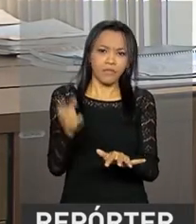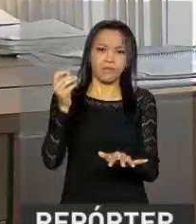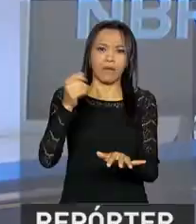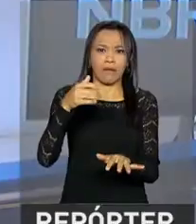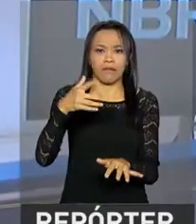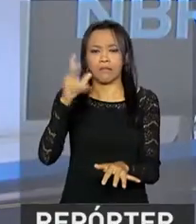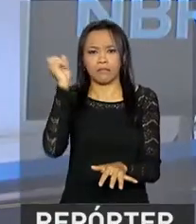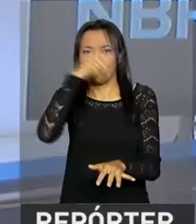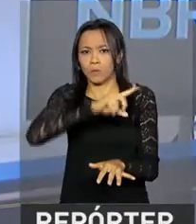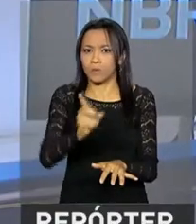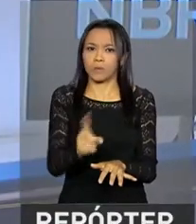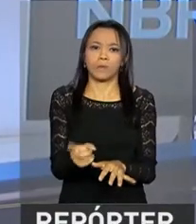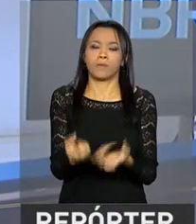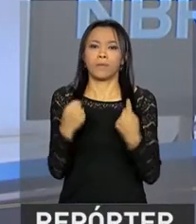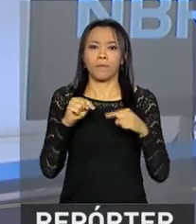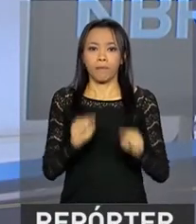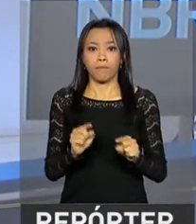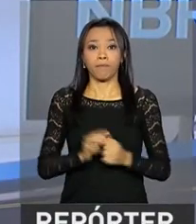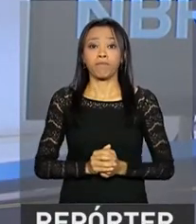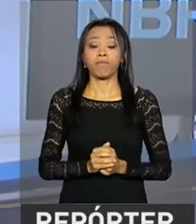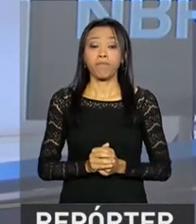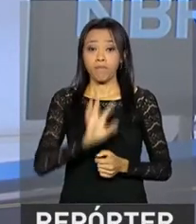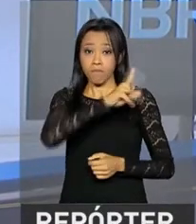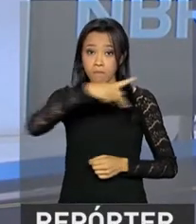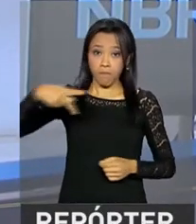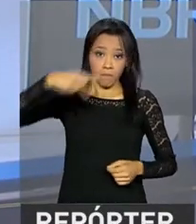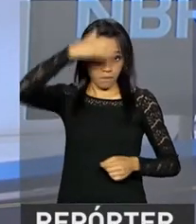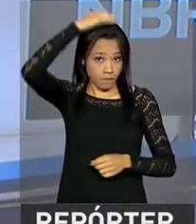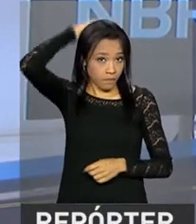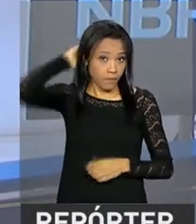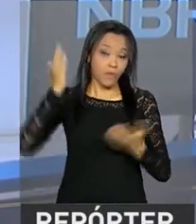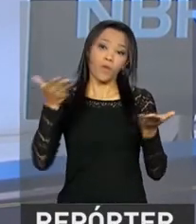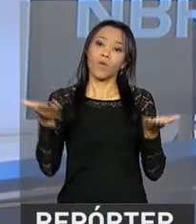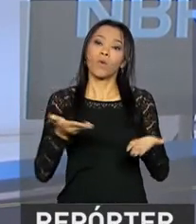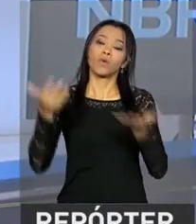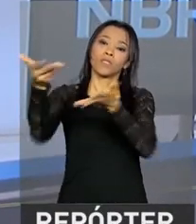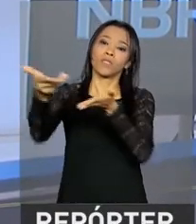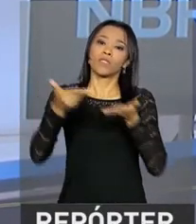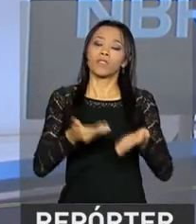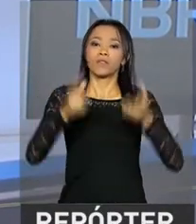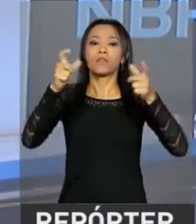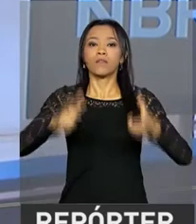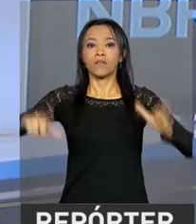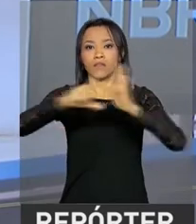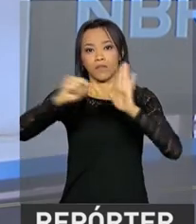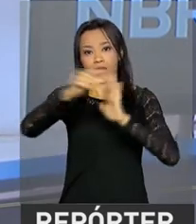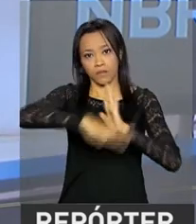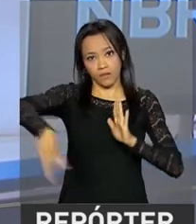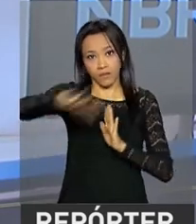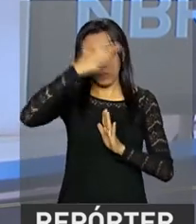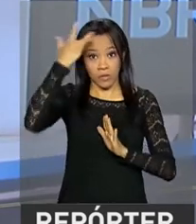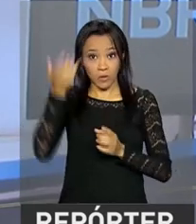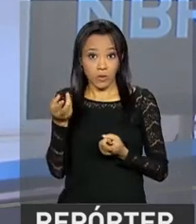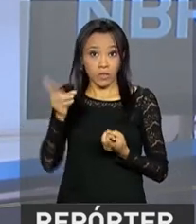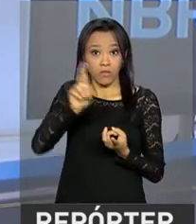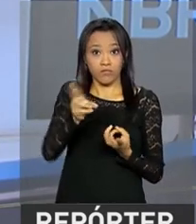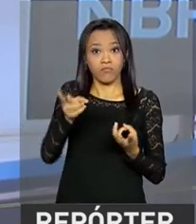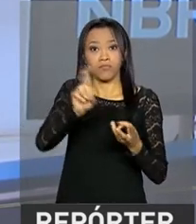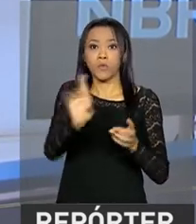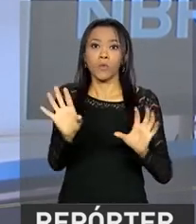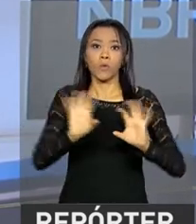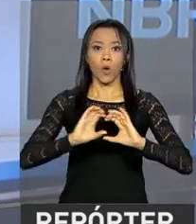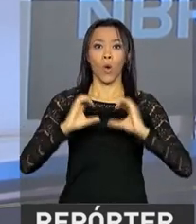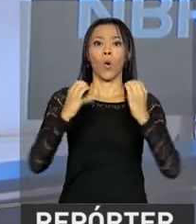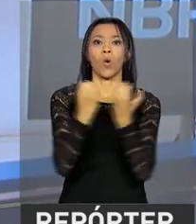dificuldades. E olha, o presidente Michel Temer recebe hoje no Palácio do Planalto integrantes da comissão que analisa